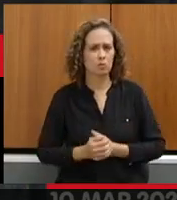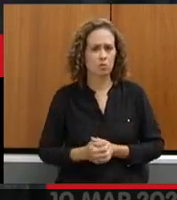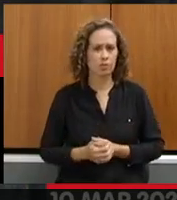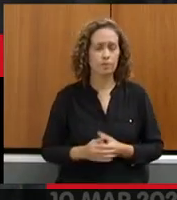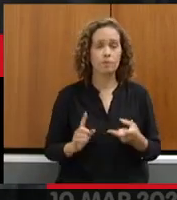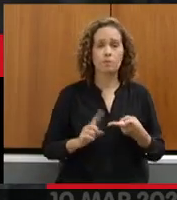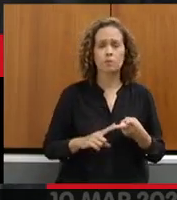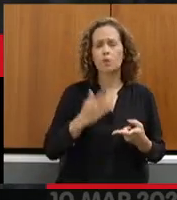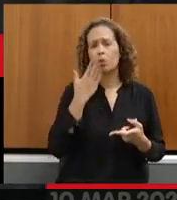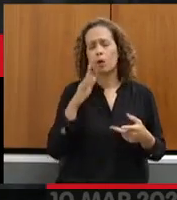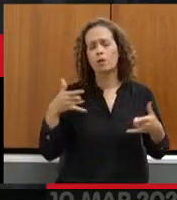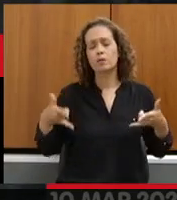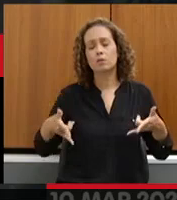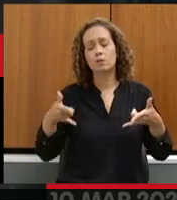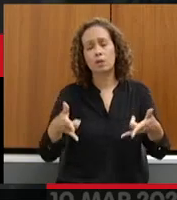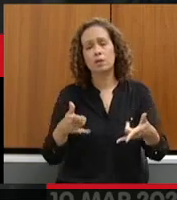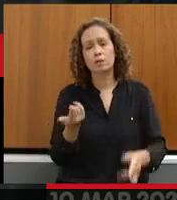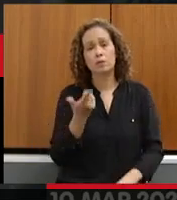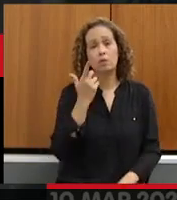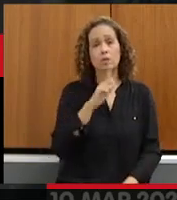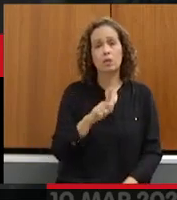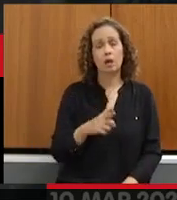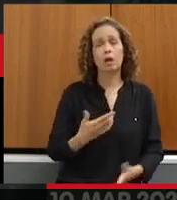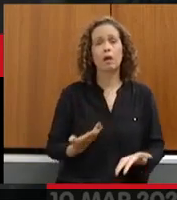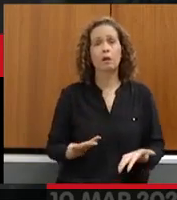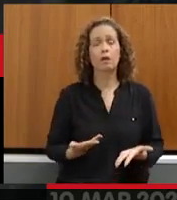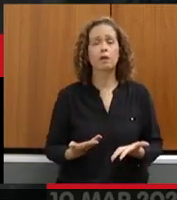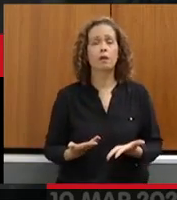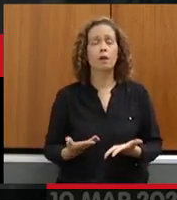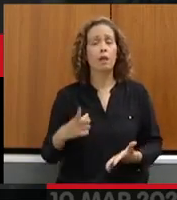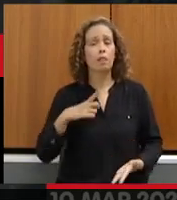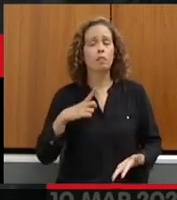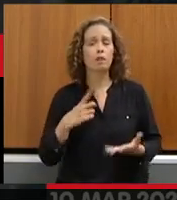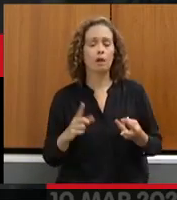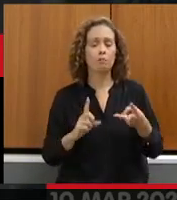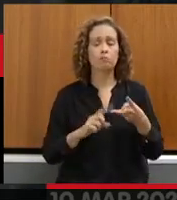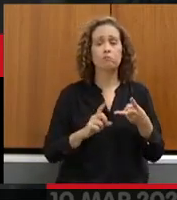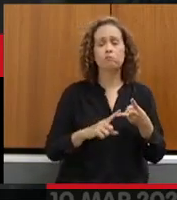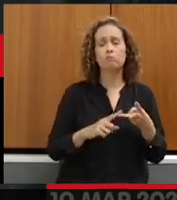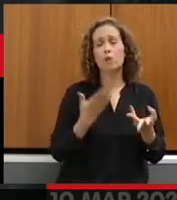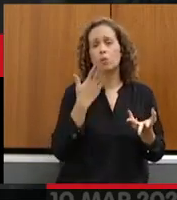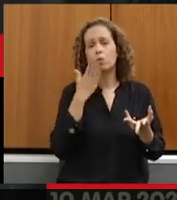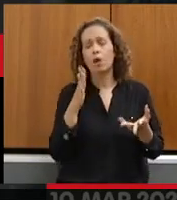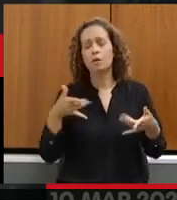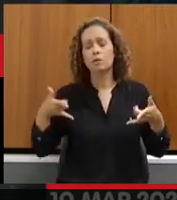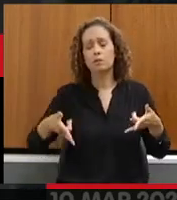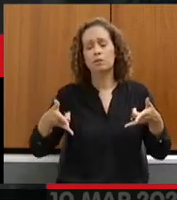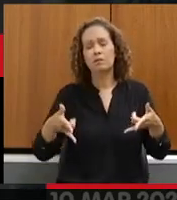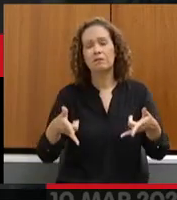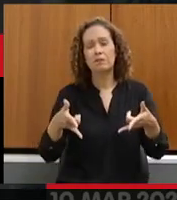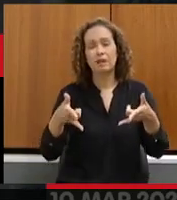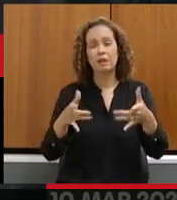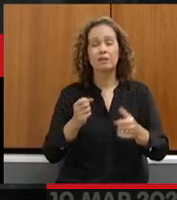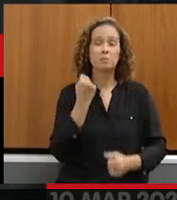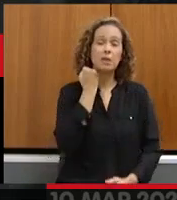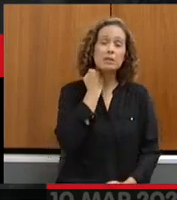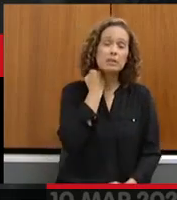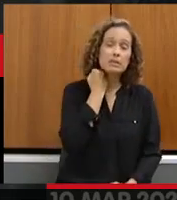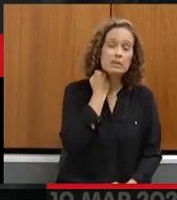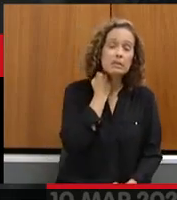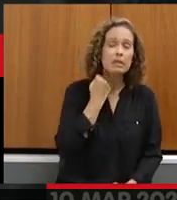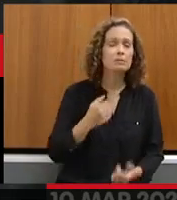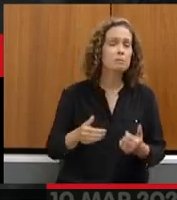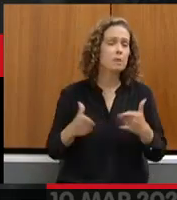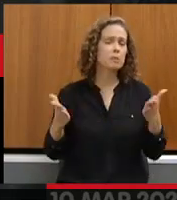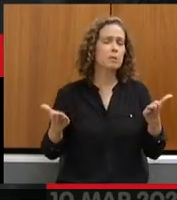Quais são os leitos Que Vocês conseguem abrir uma situação regular e quais são os leitos na situação de mais stress mais possível